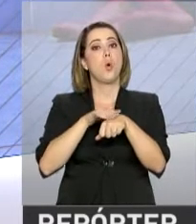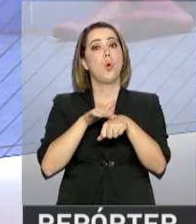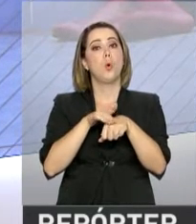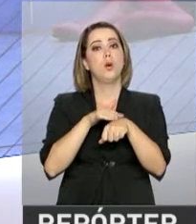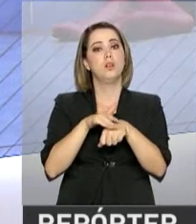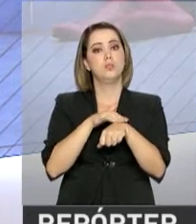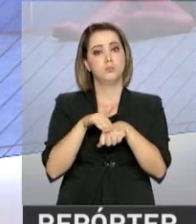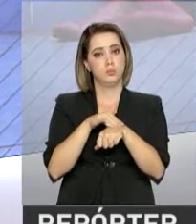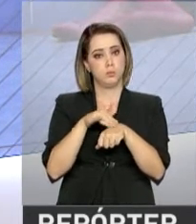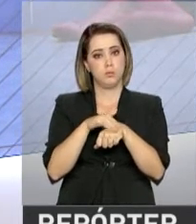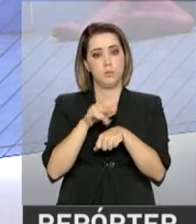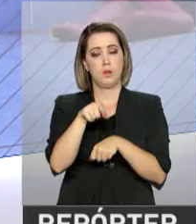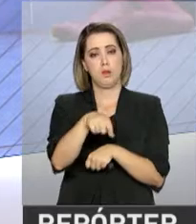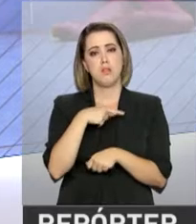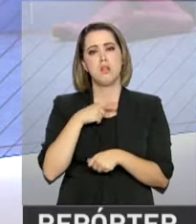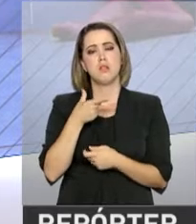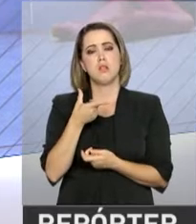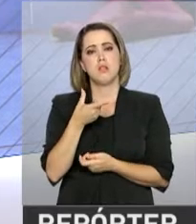Nessas chamadas,